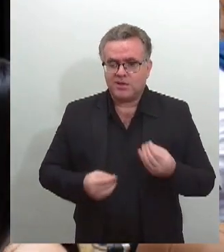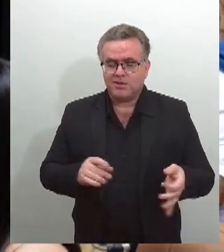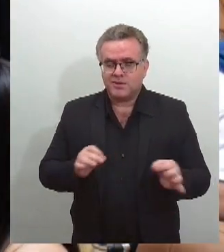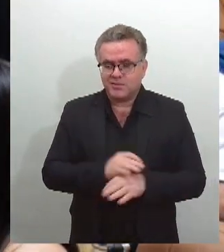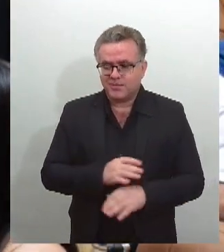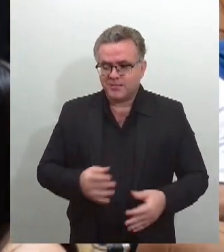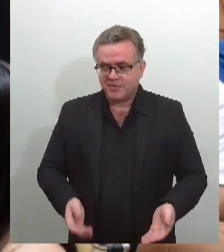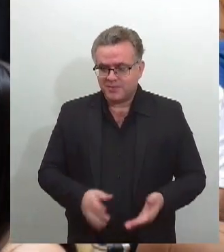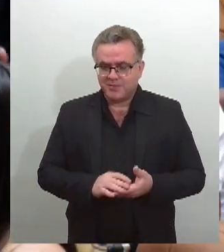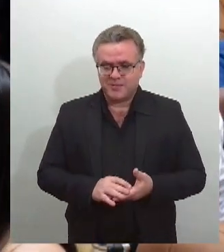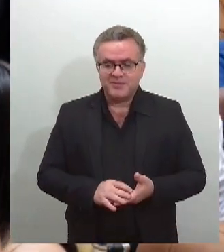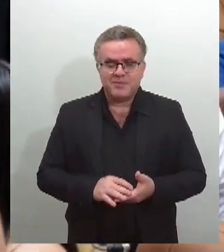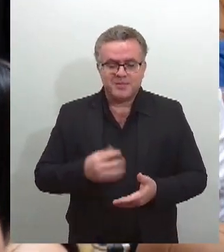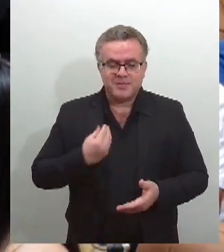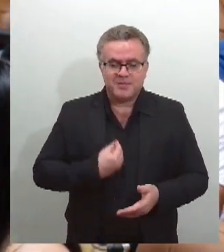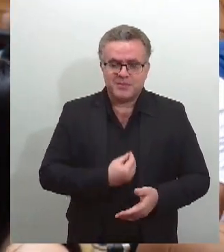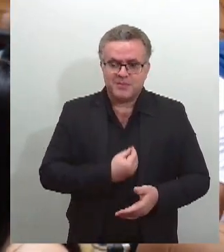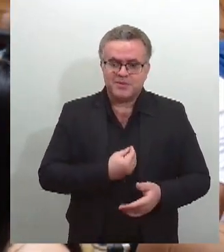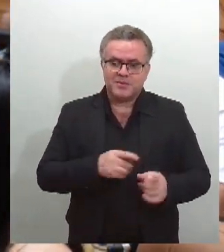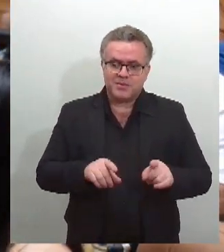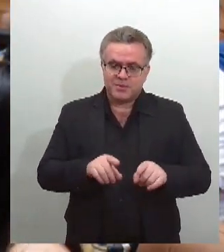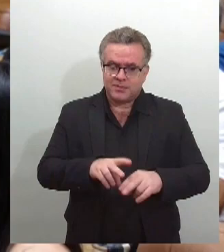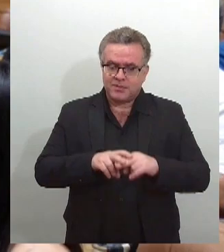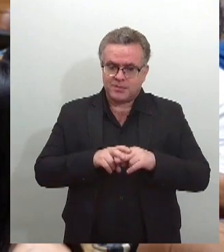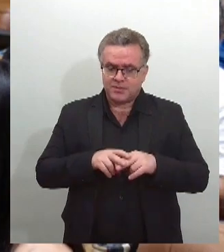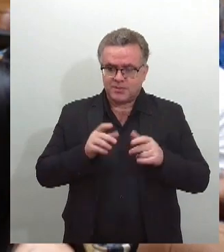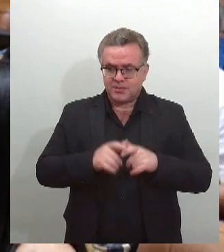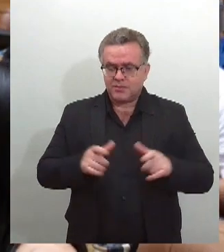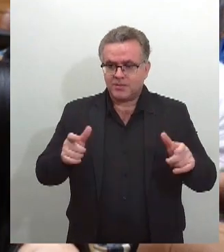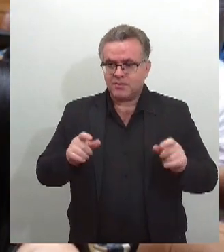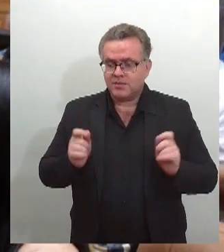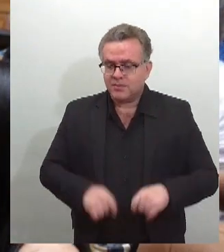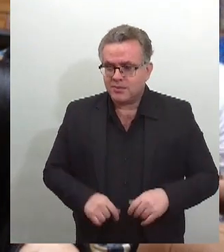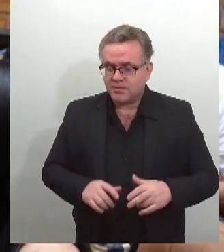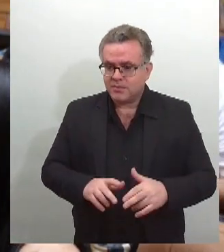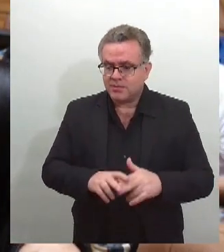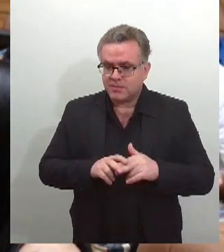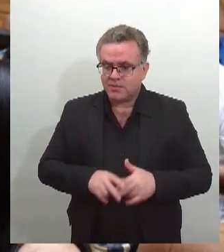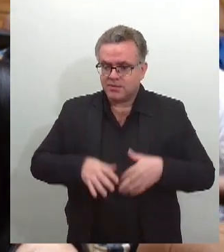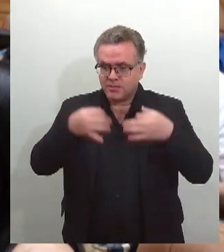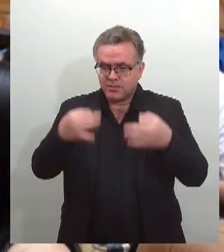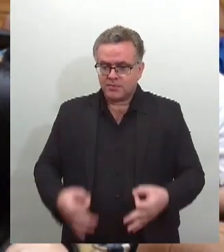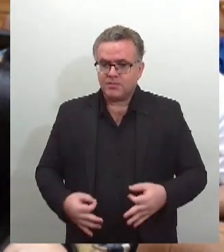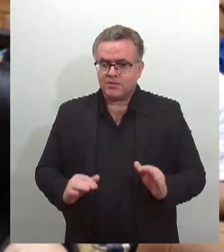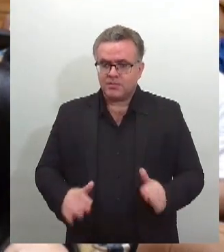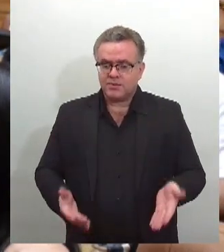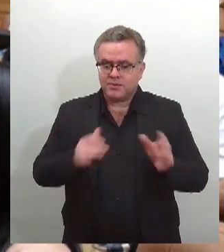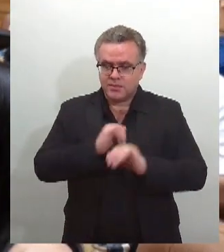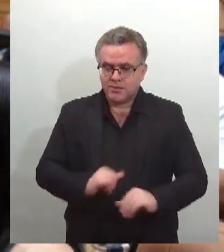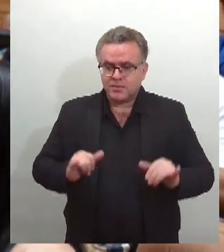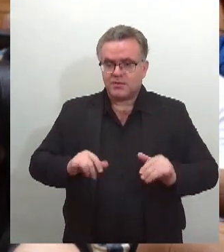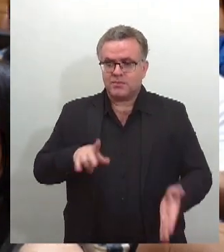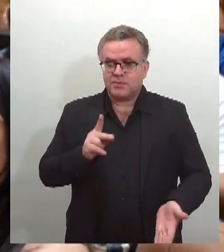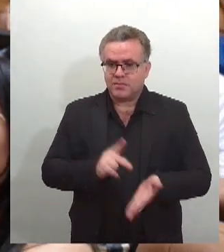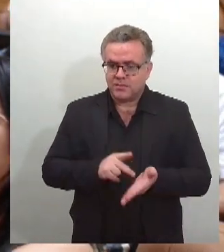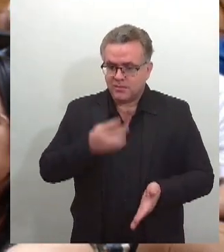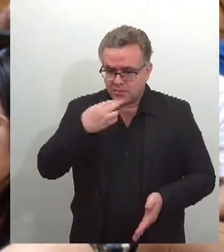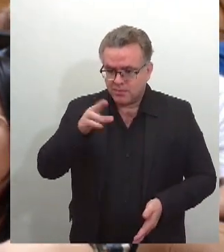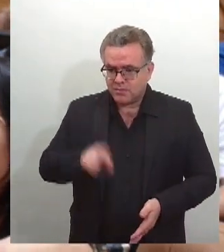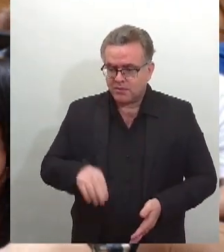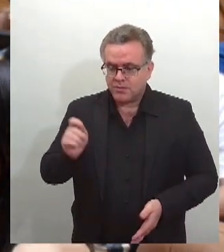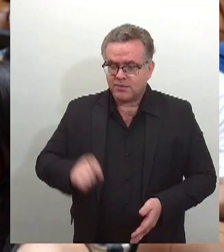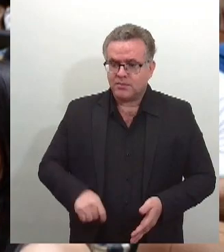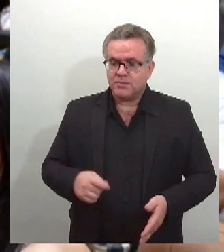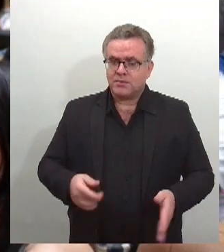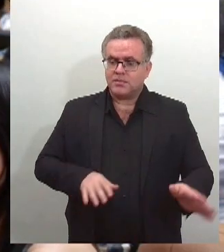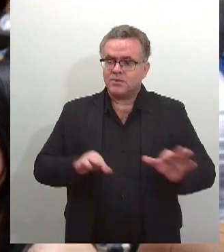a audição parcial. Então, é um número muito alto. Então, eu acho que nada mais justo. E eu lhe digo, enquanto médica, várias foram as vezes que eu me deparava com